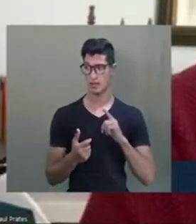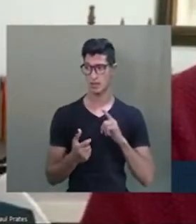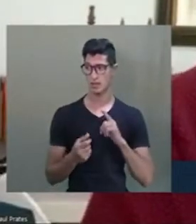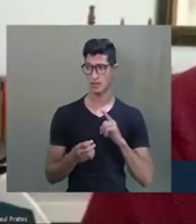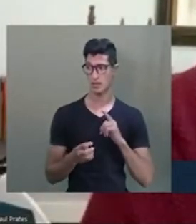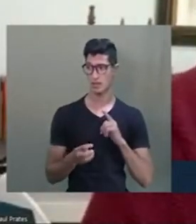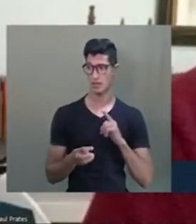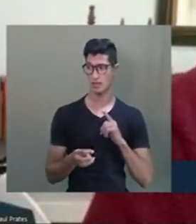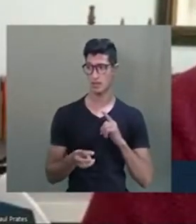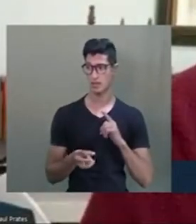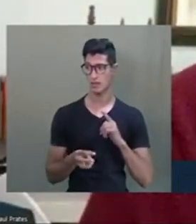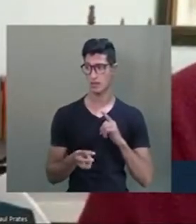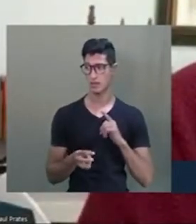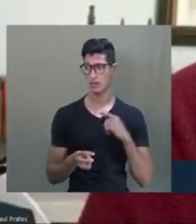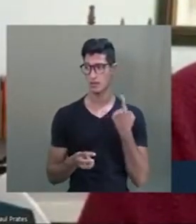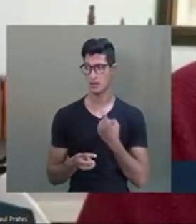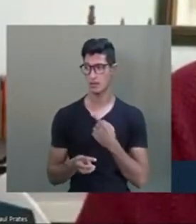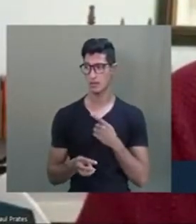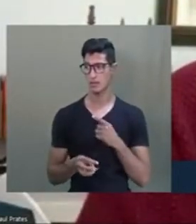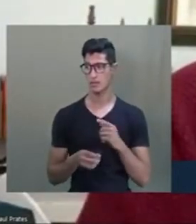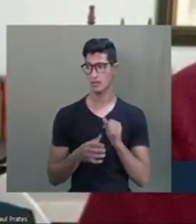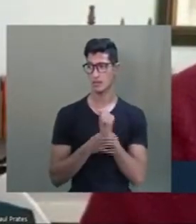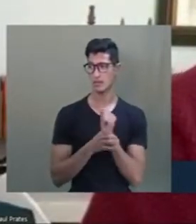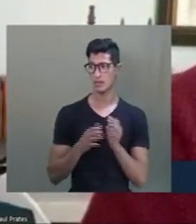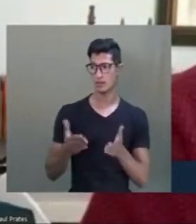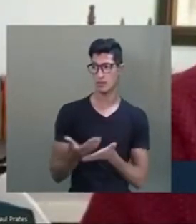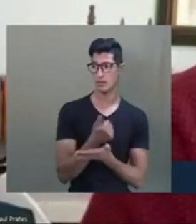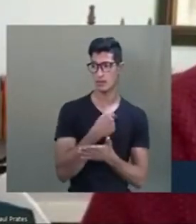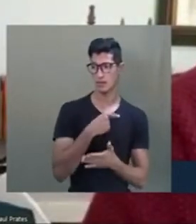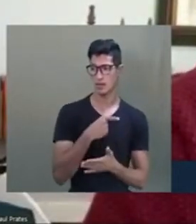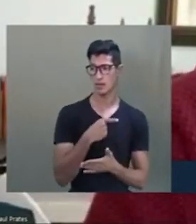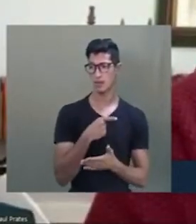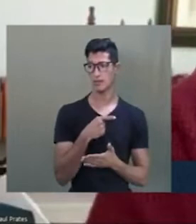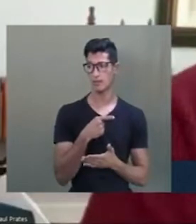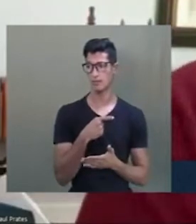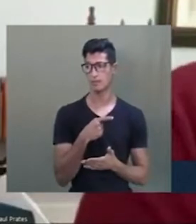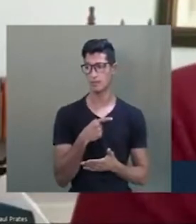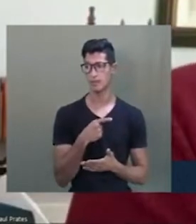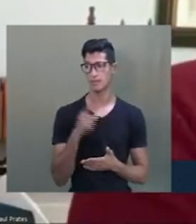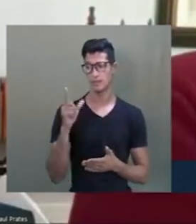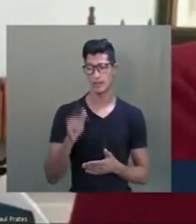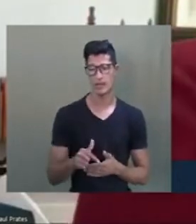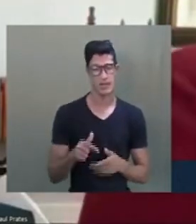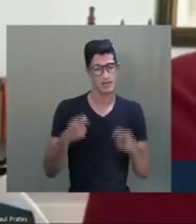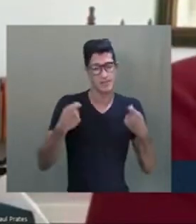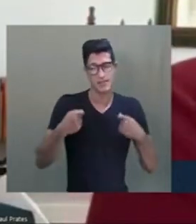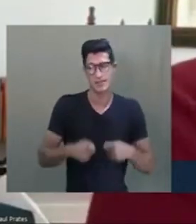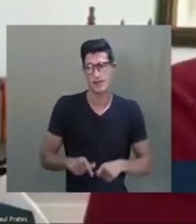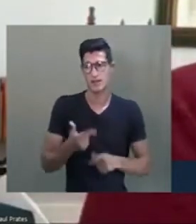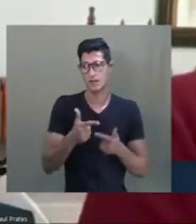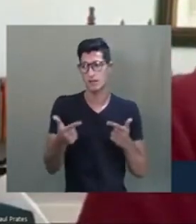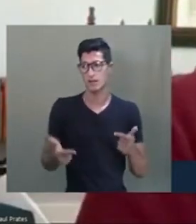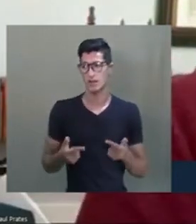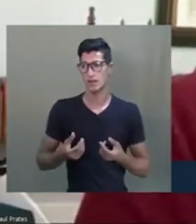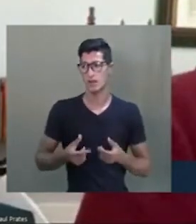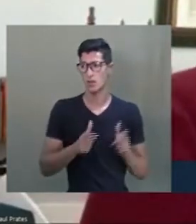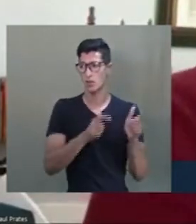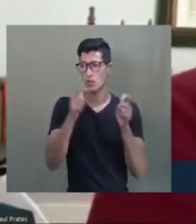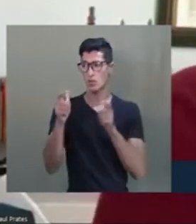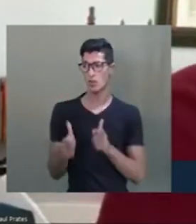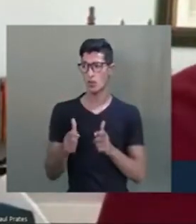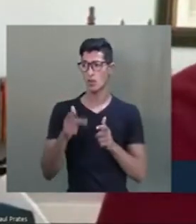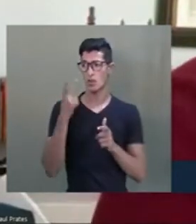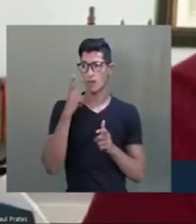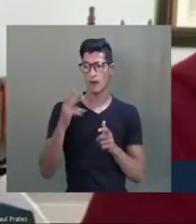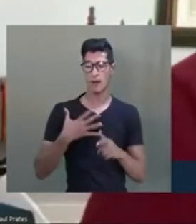o benefício do reembolso creche, seria desnecessário o local para estar